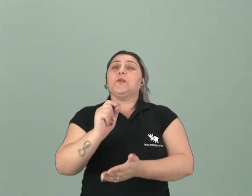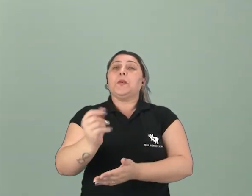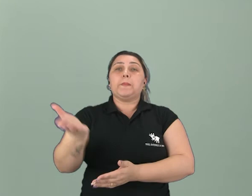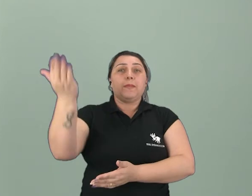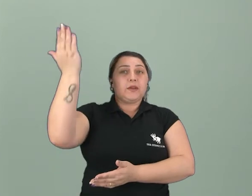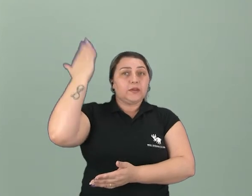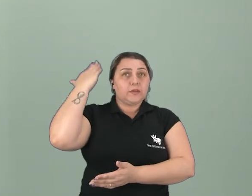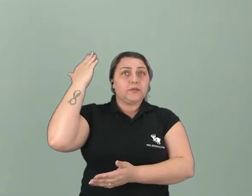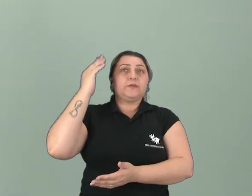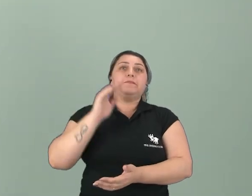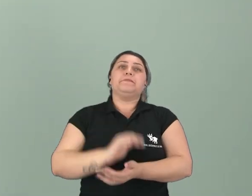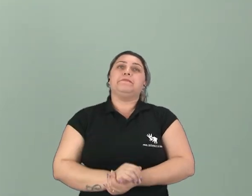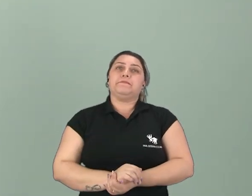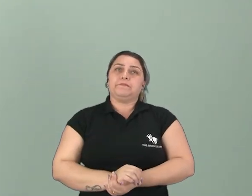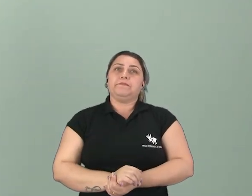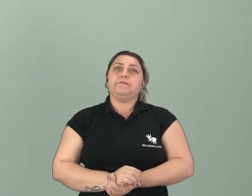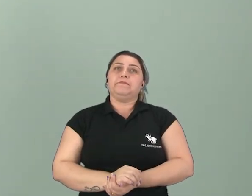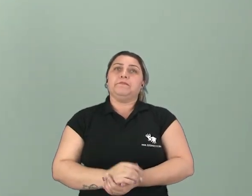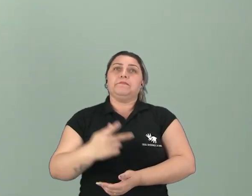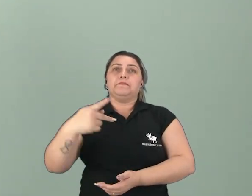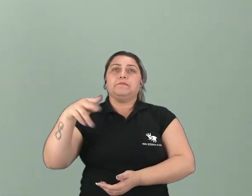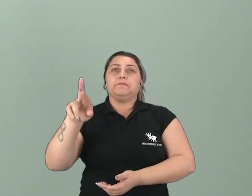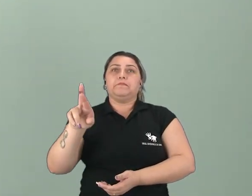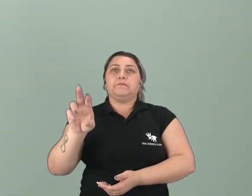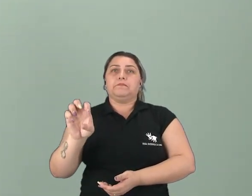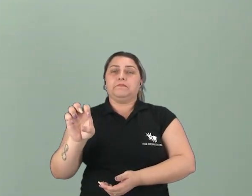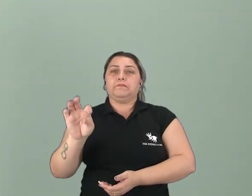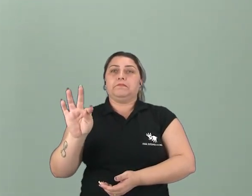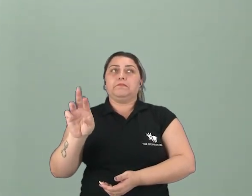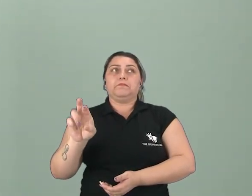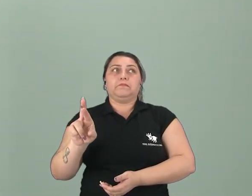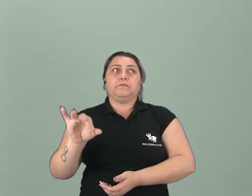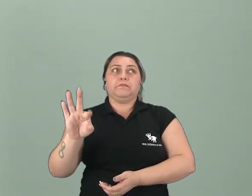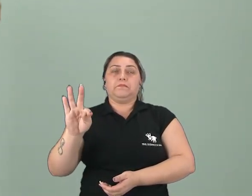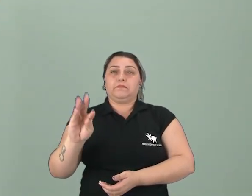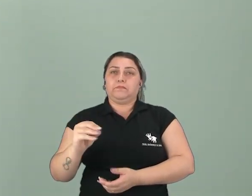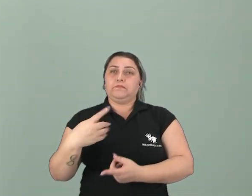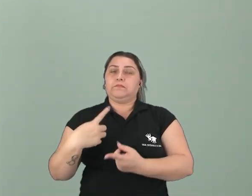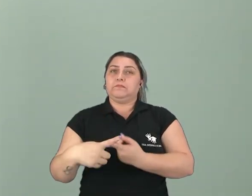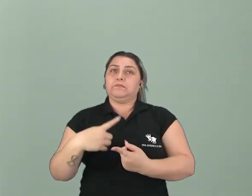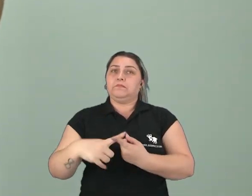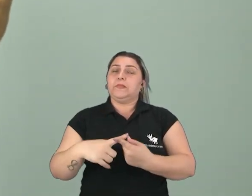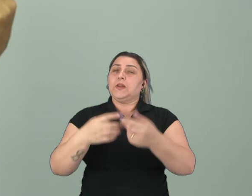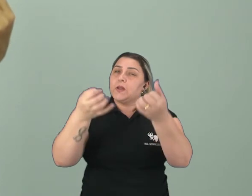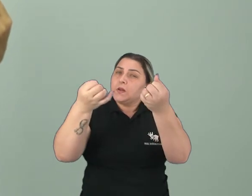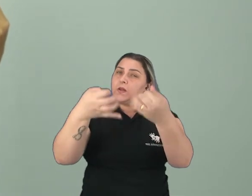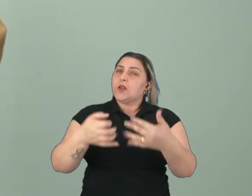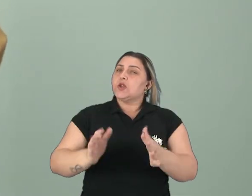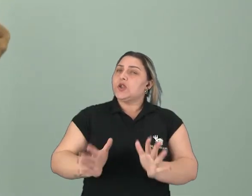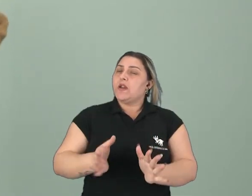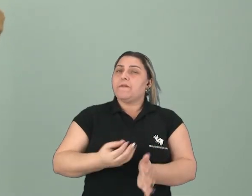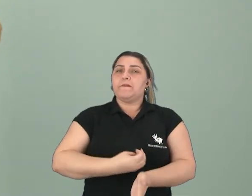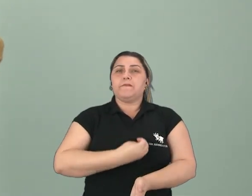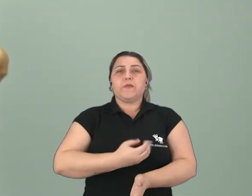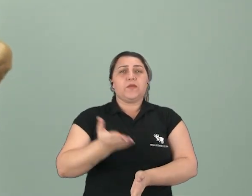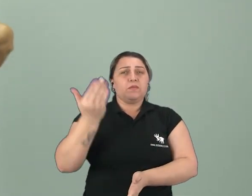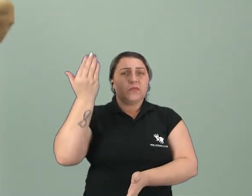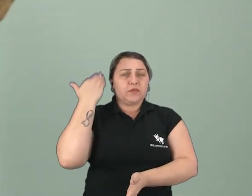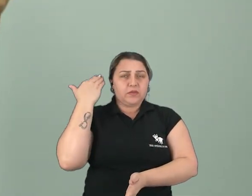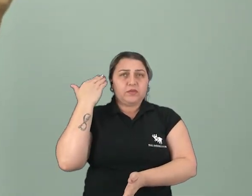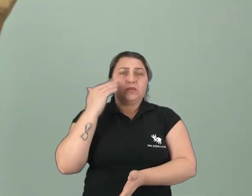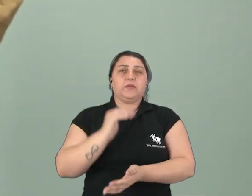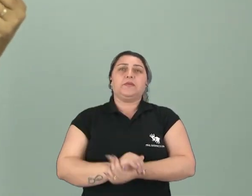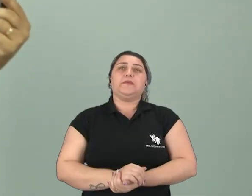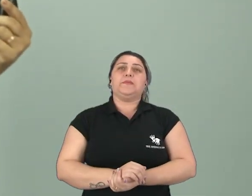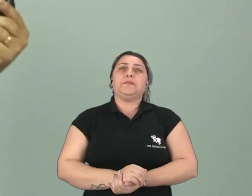O passado, que chamamos de pretérito, porque ele vai contar algo que já viveu, então ele vai contar